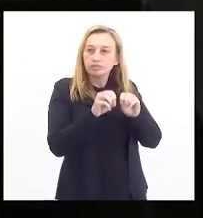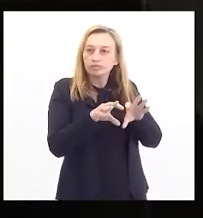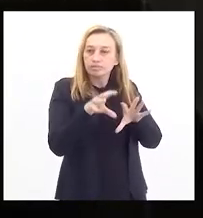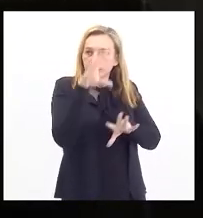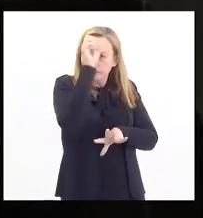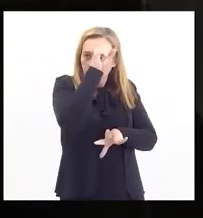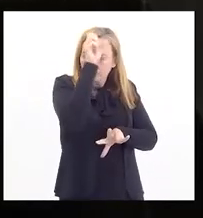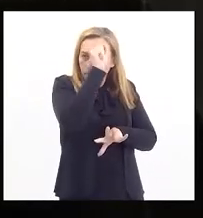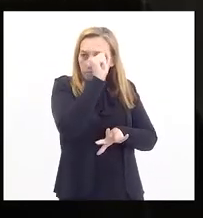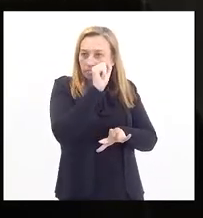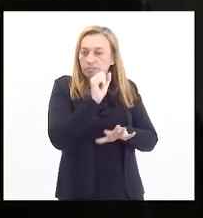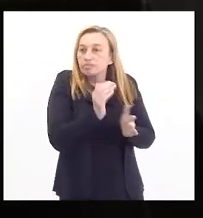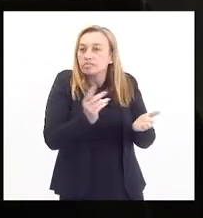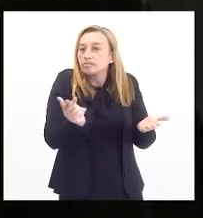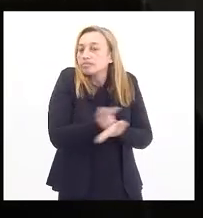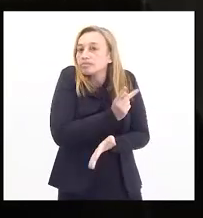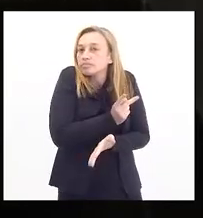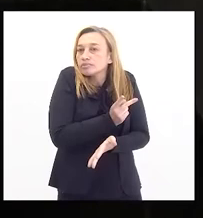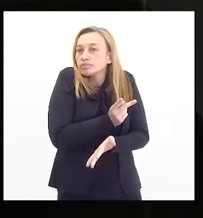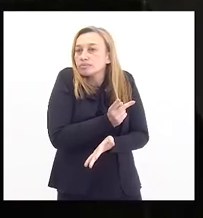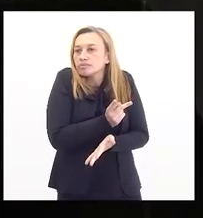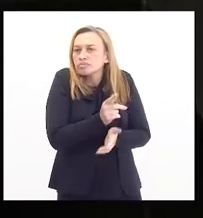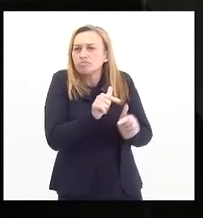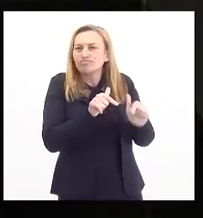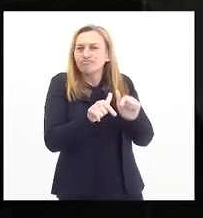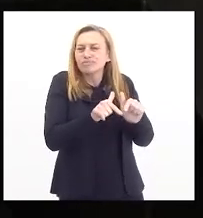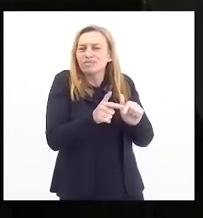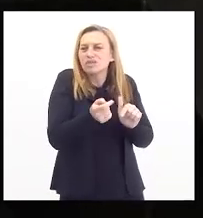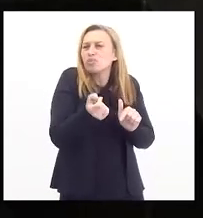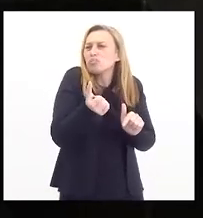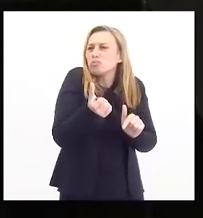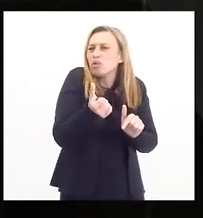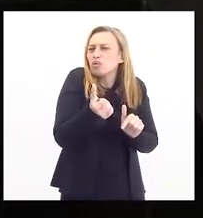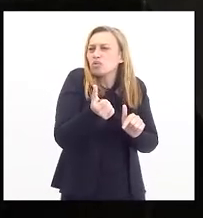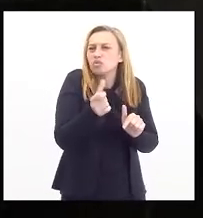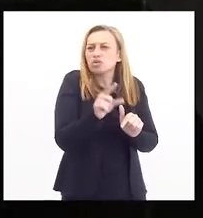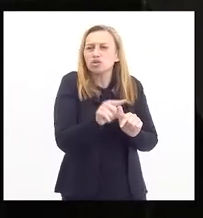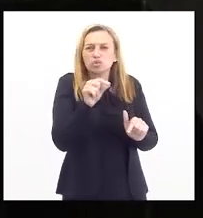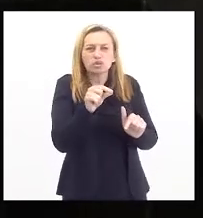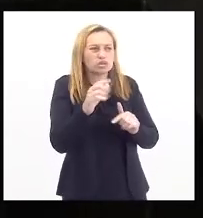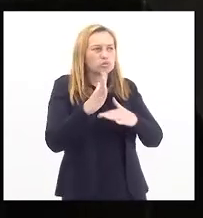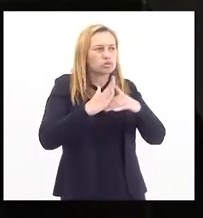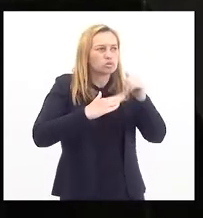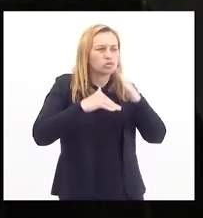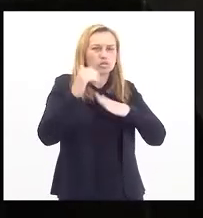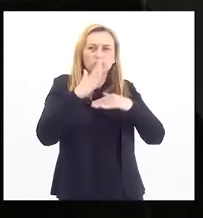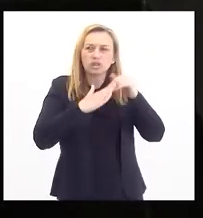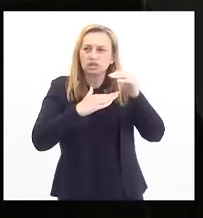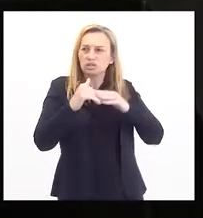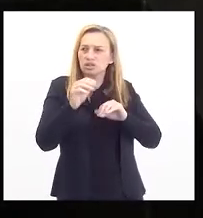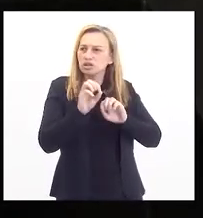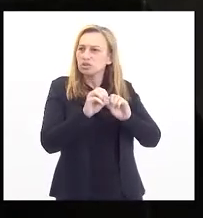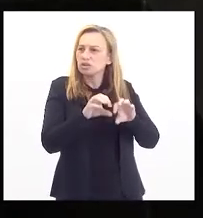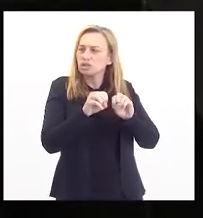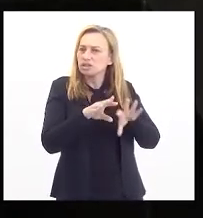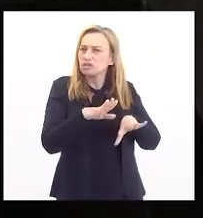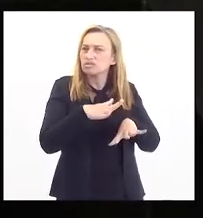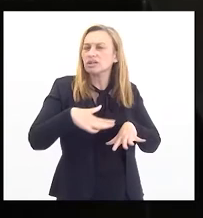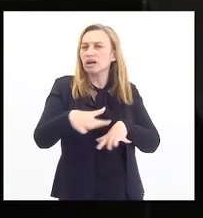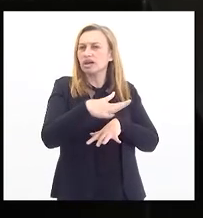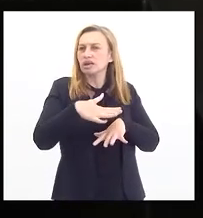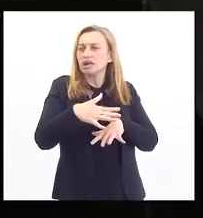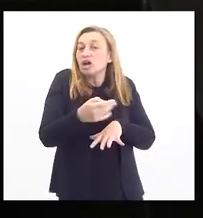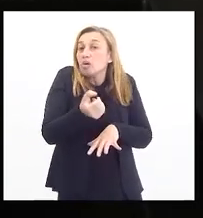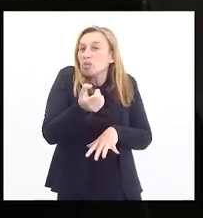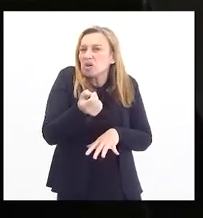tornando, deputada Tiaju, uma função pouco atrativa para os profissionais da educação da rede. Pouco a pouco,